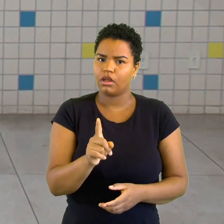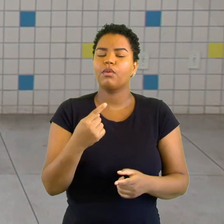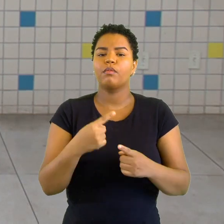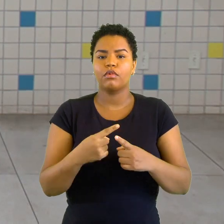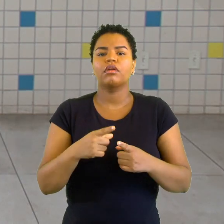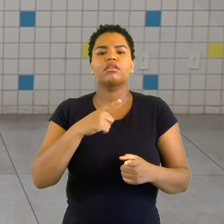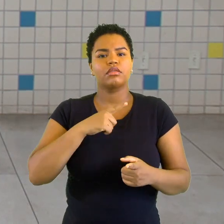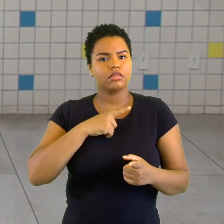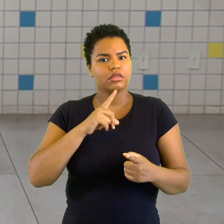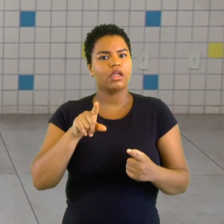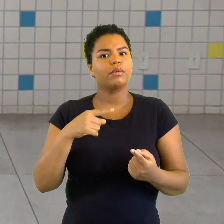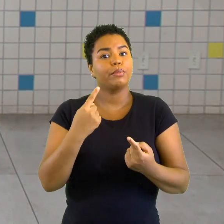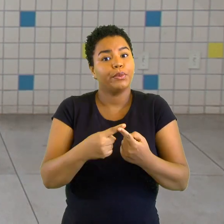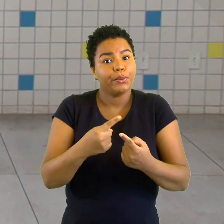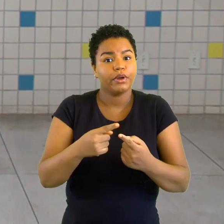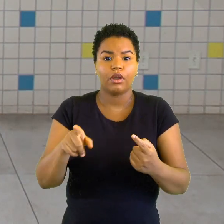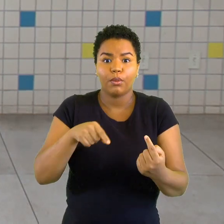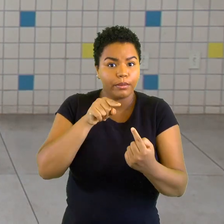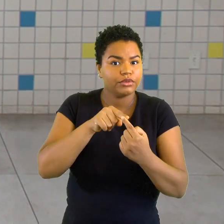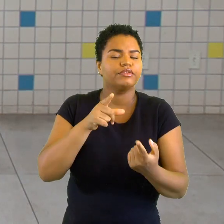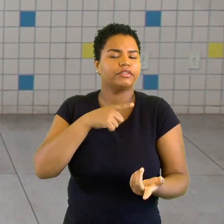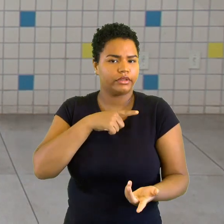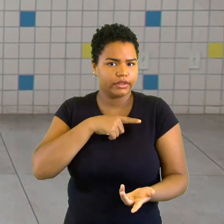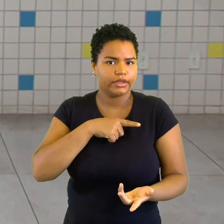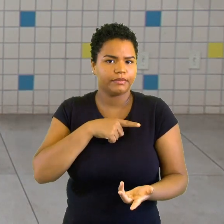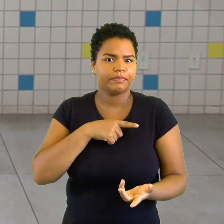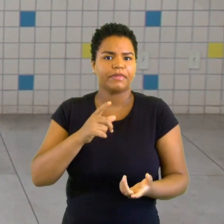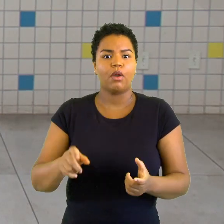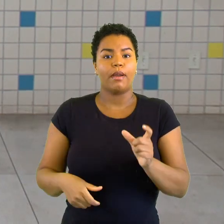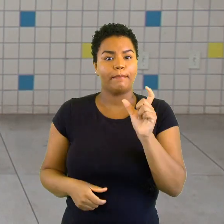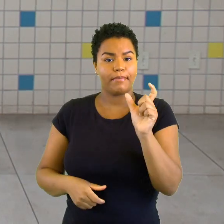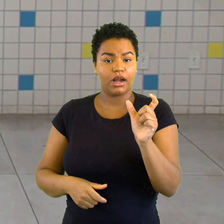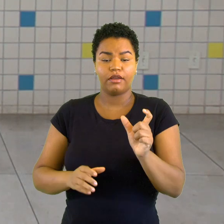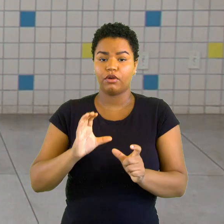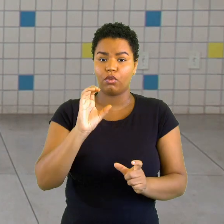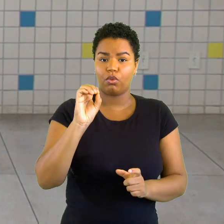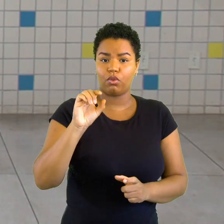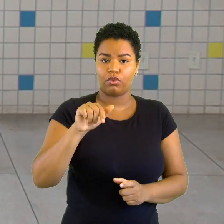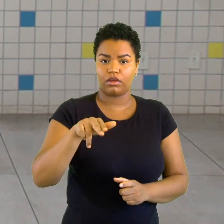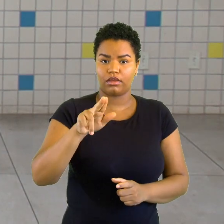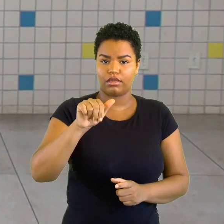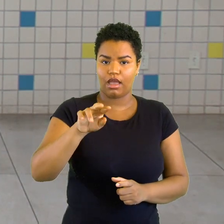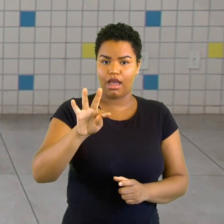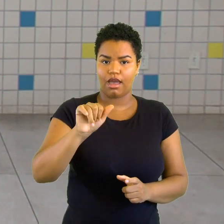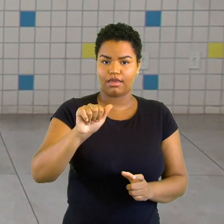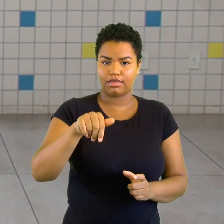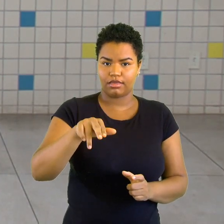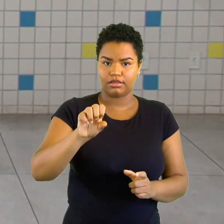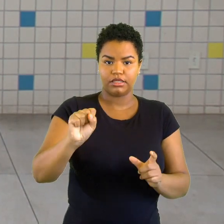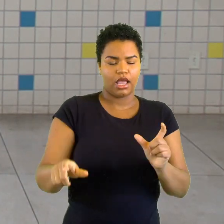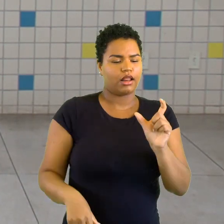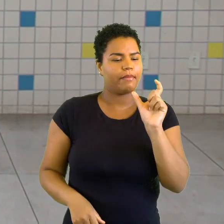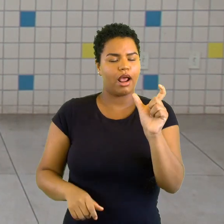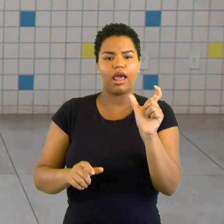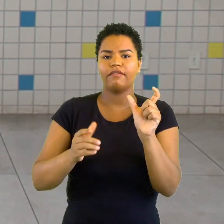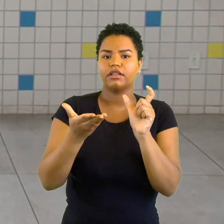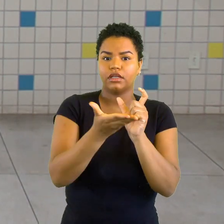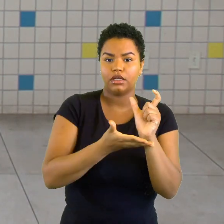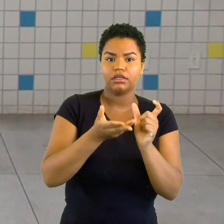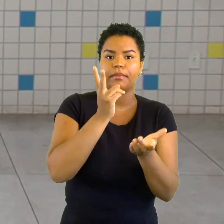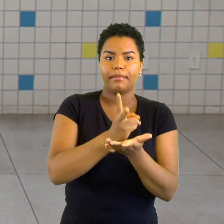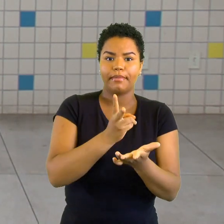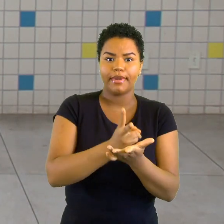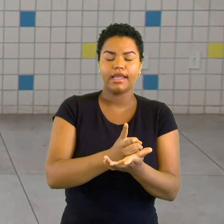são palavras cuja raiz ela é igual, ela é semelhante na língua portuguesa, na língua inglesa, na língua